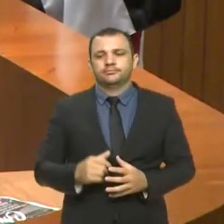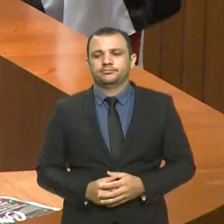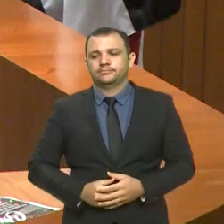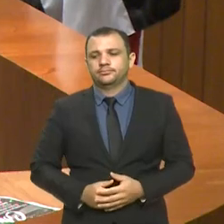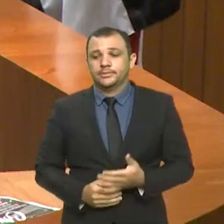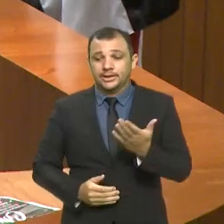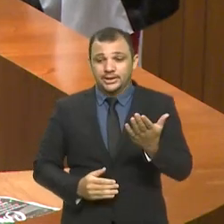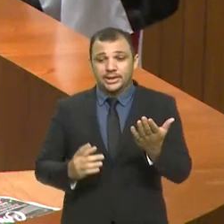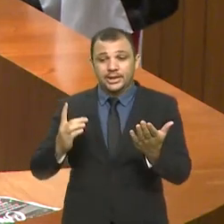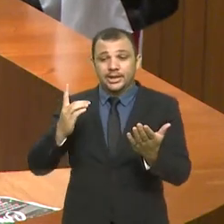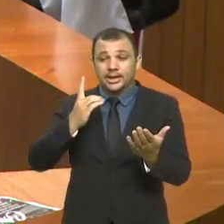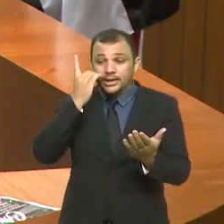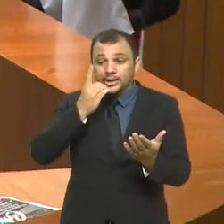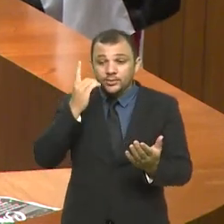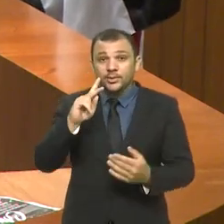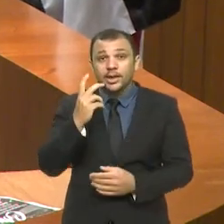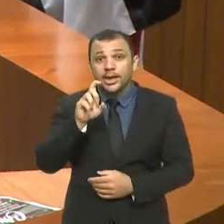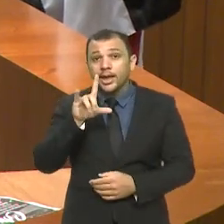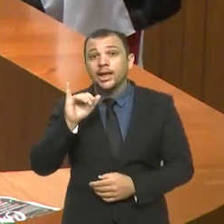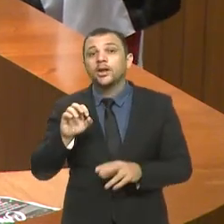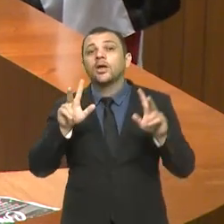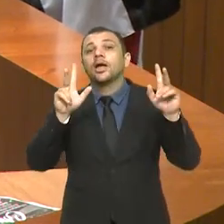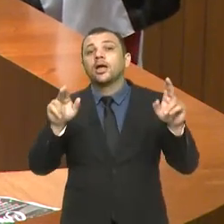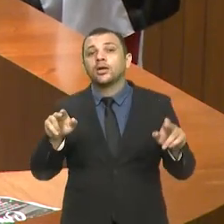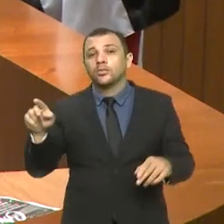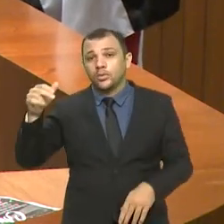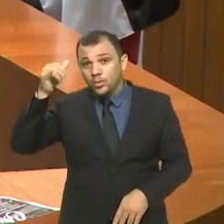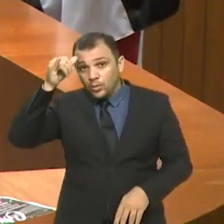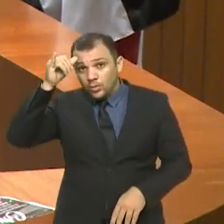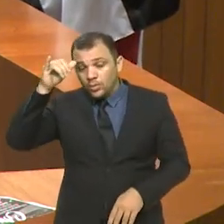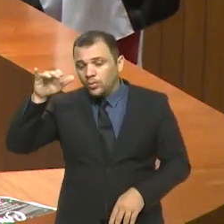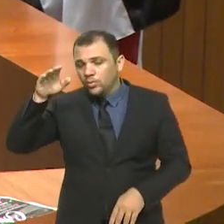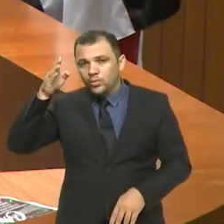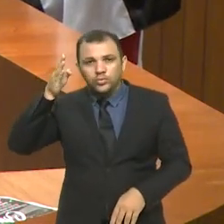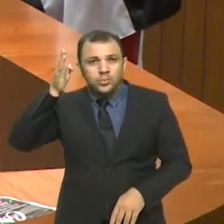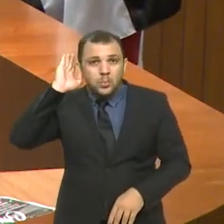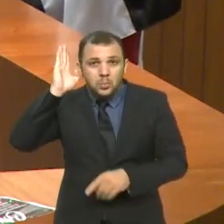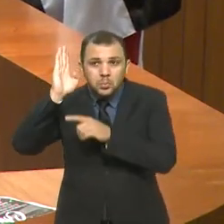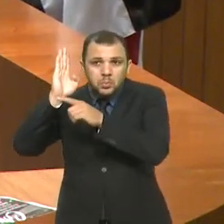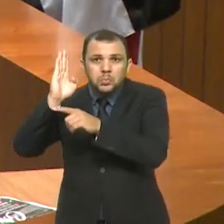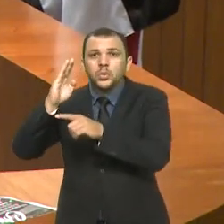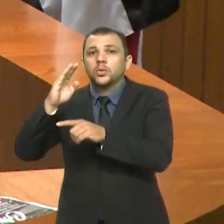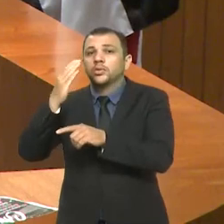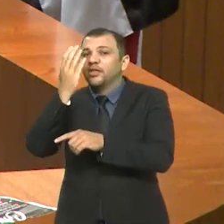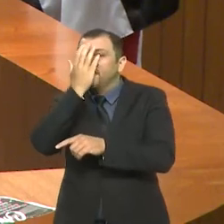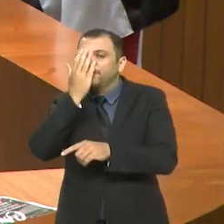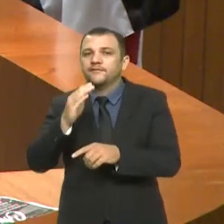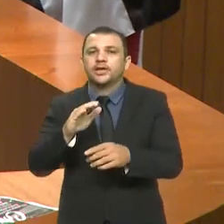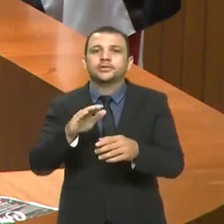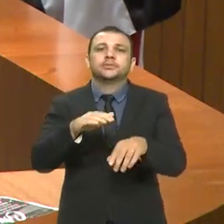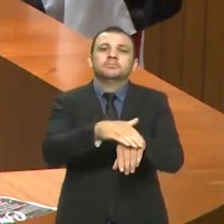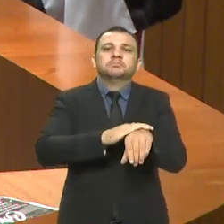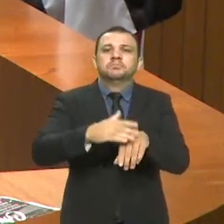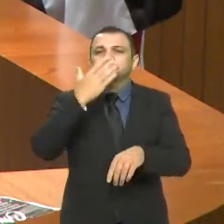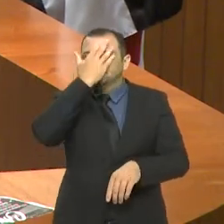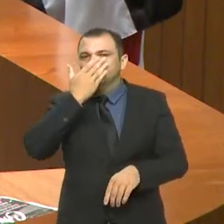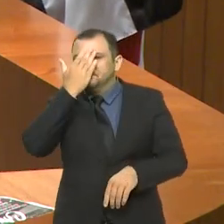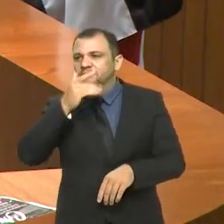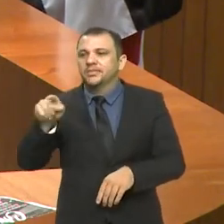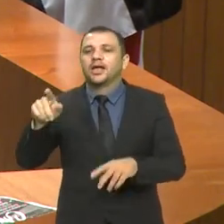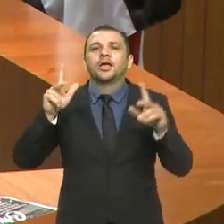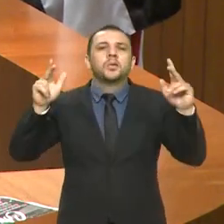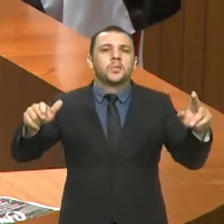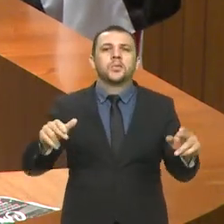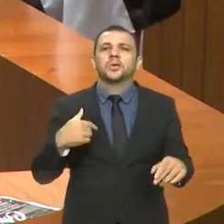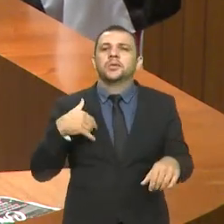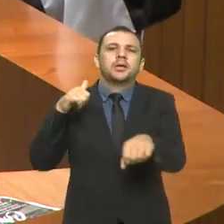sebo na cara de jumento. É igual passar sebo na cara de jumento. Só tem mentiroso, só enganador de